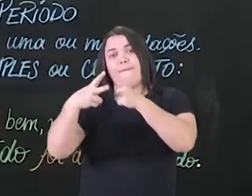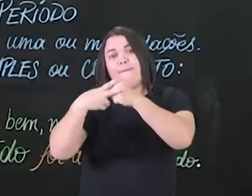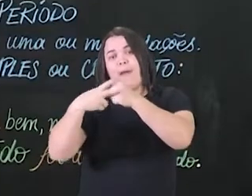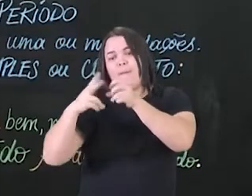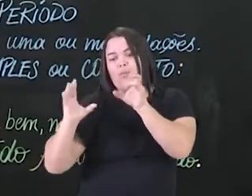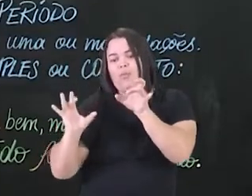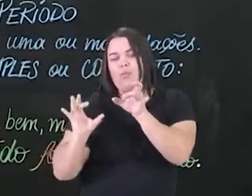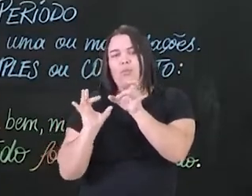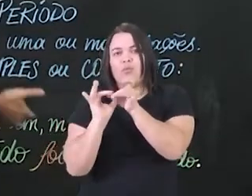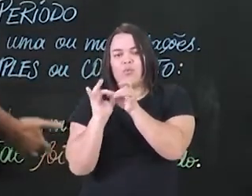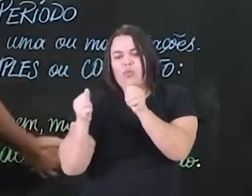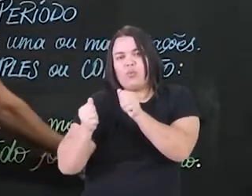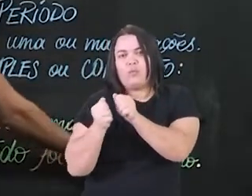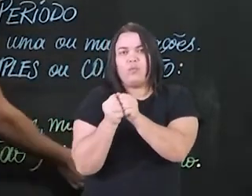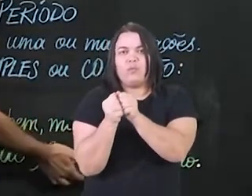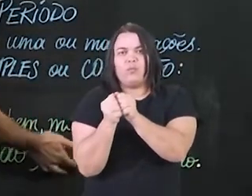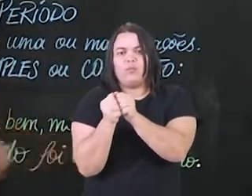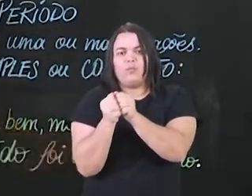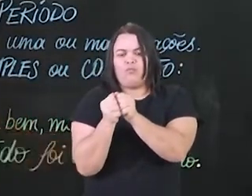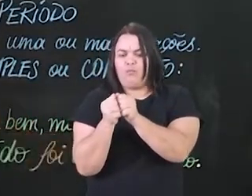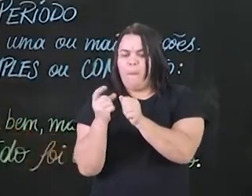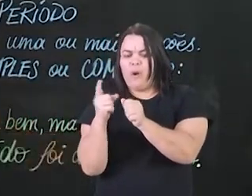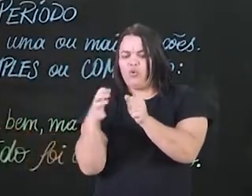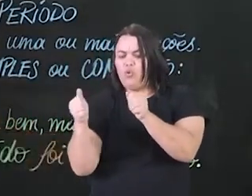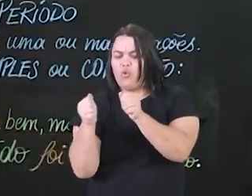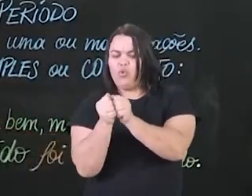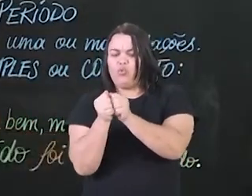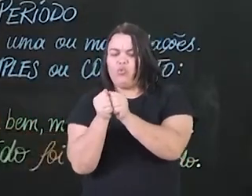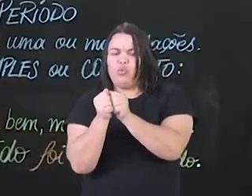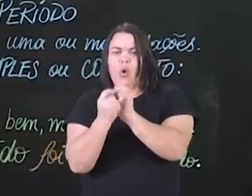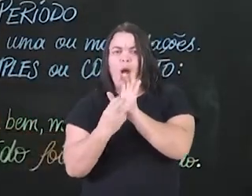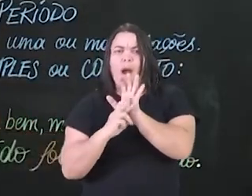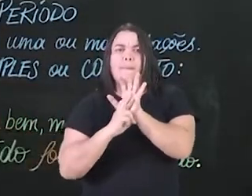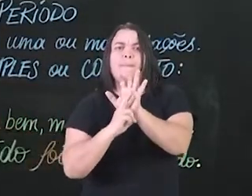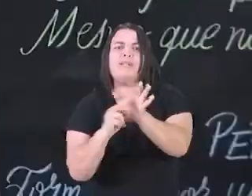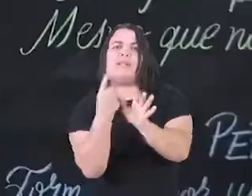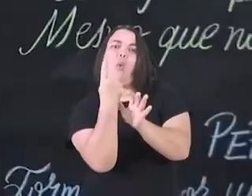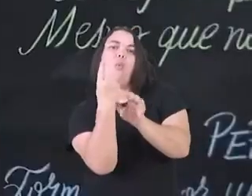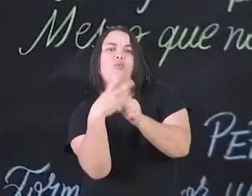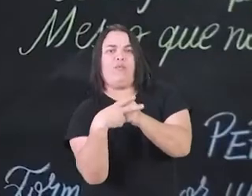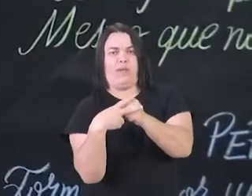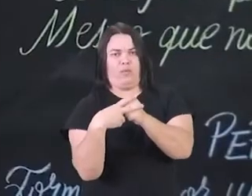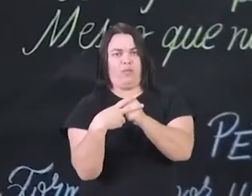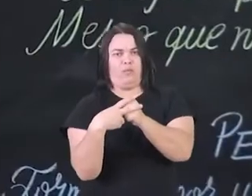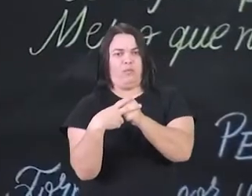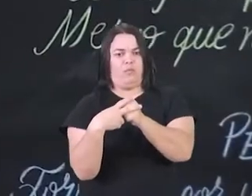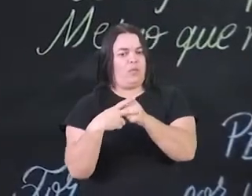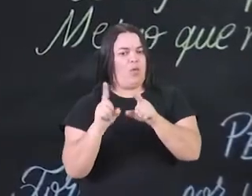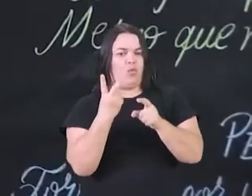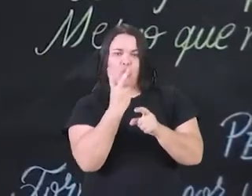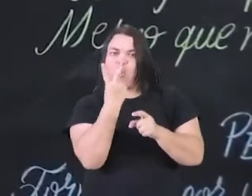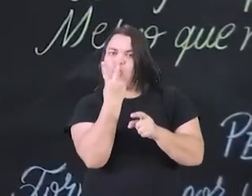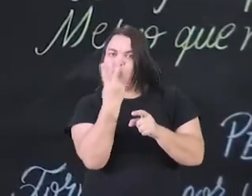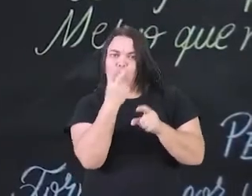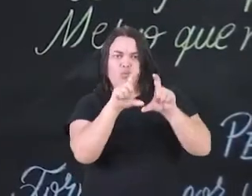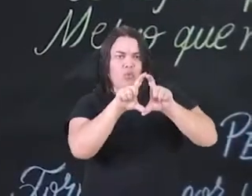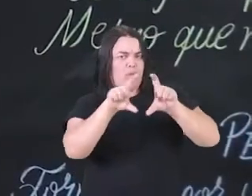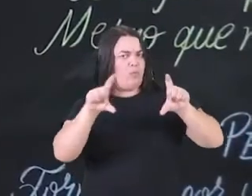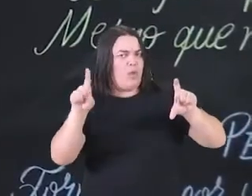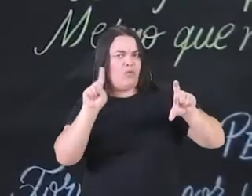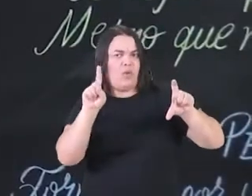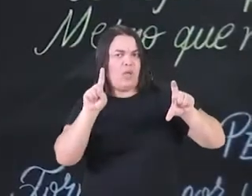uma informação, um verbo, isso vale como uma oração. Cuidado para não contar que são duas só porque são dois